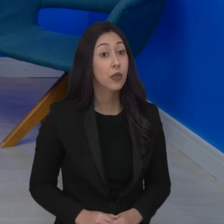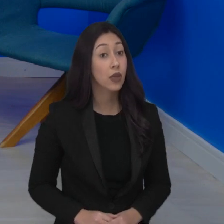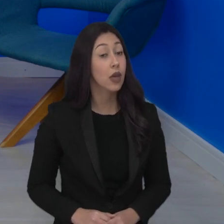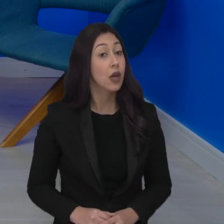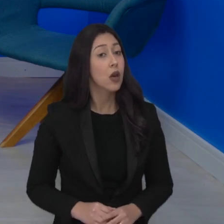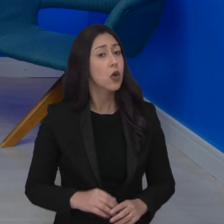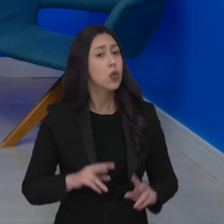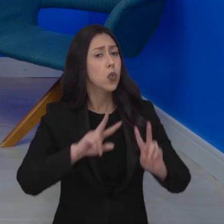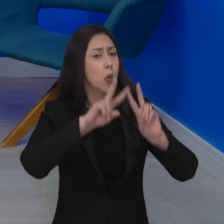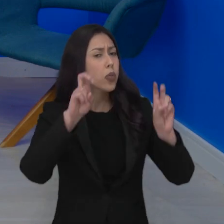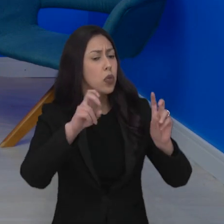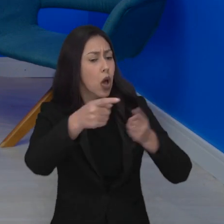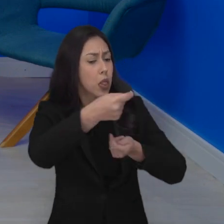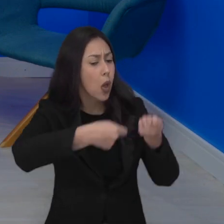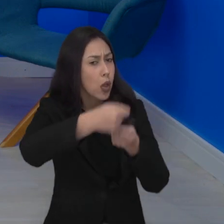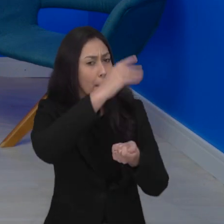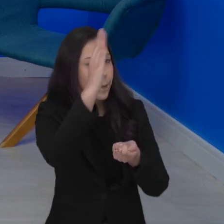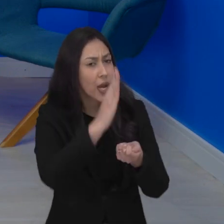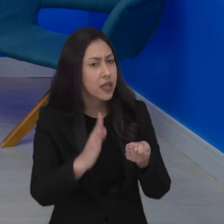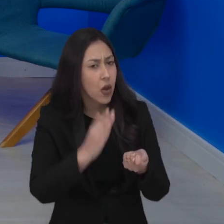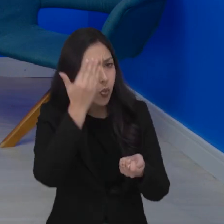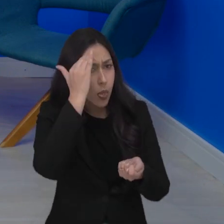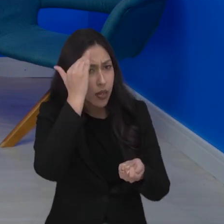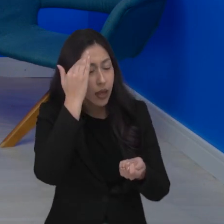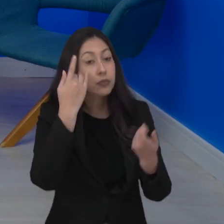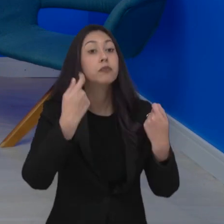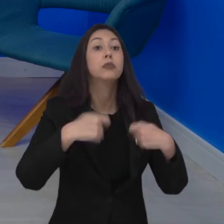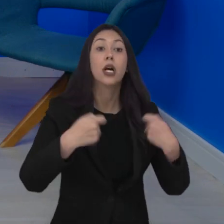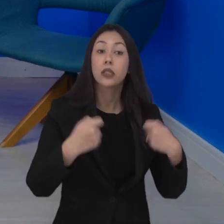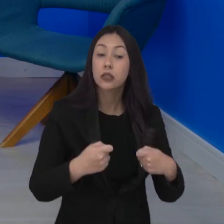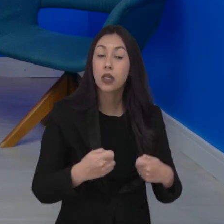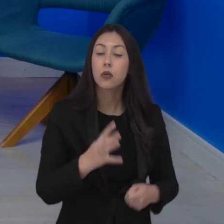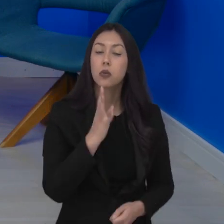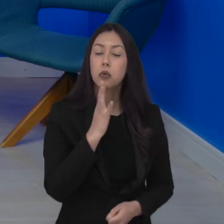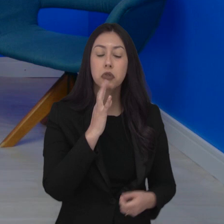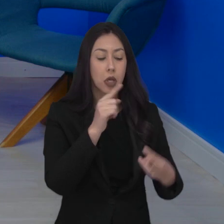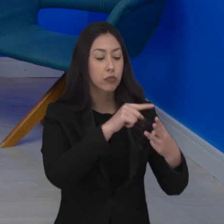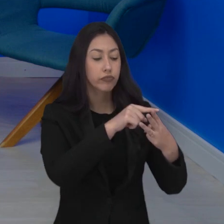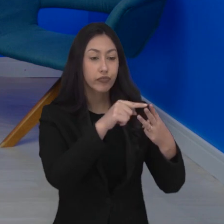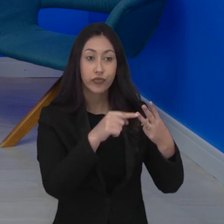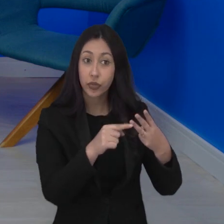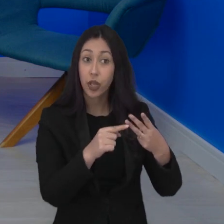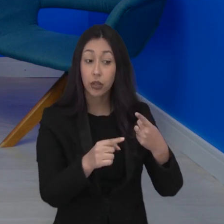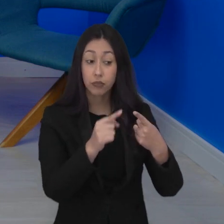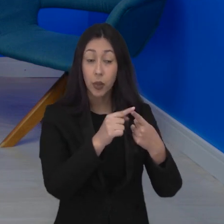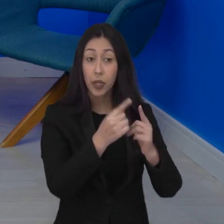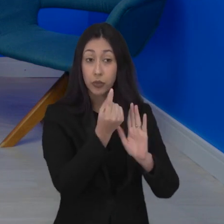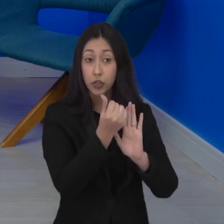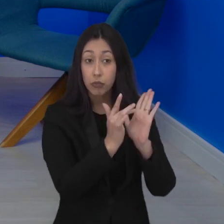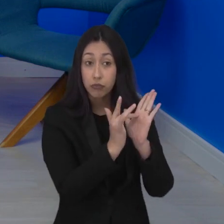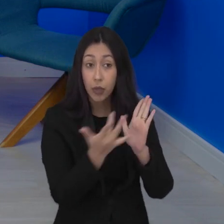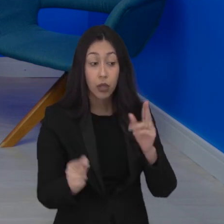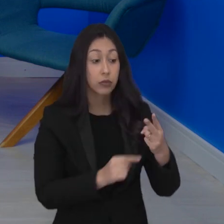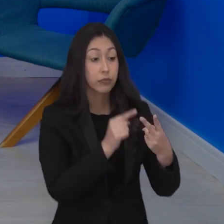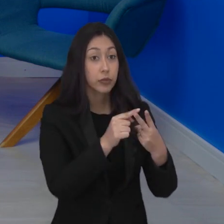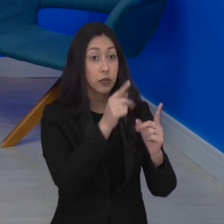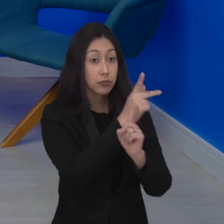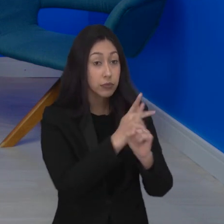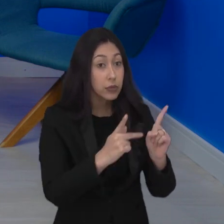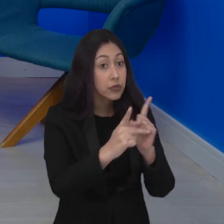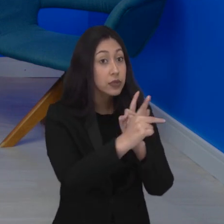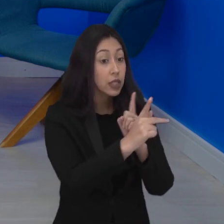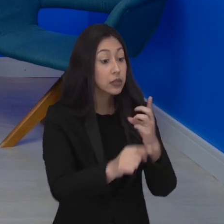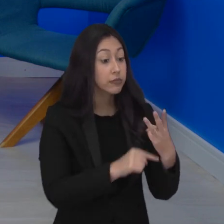Na hora de entender a economia do país, nós precisamos levar três frentes em consideração: o Tesouro Nacional, a